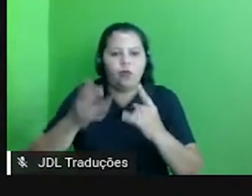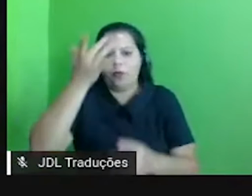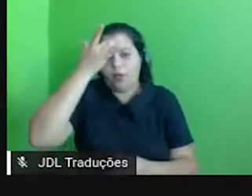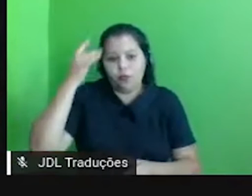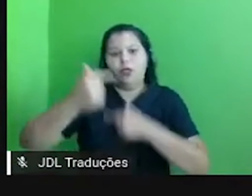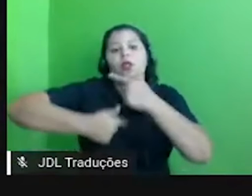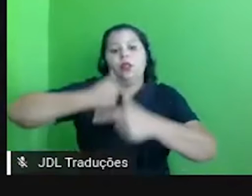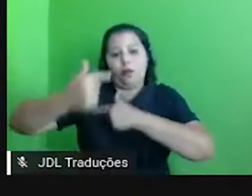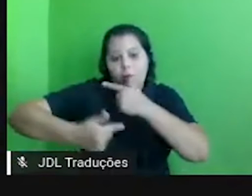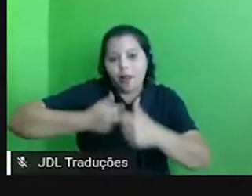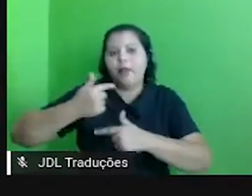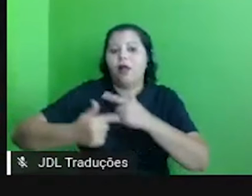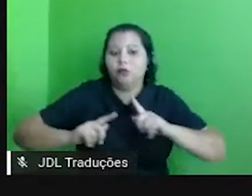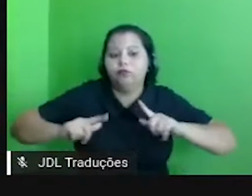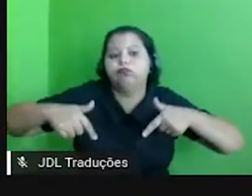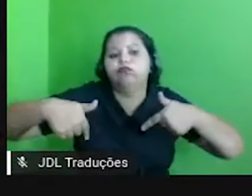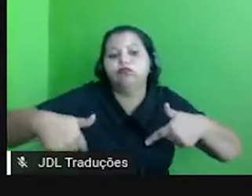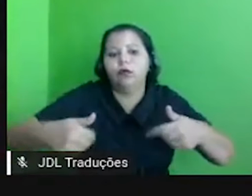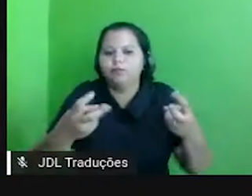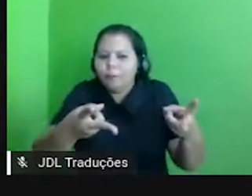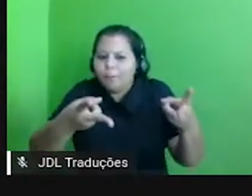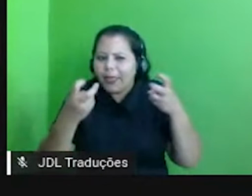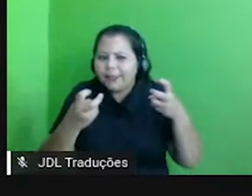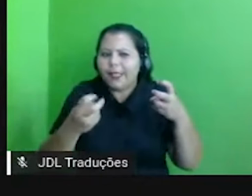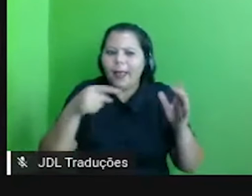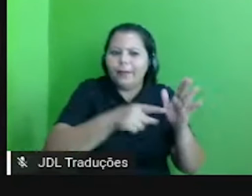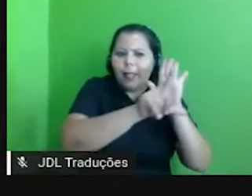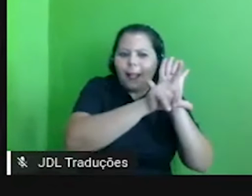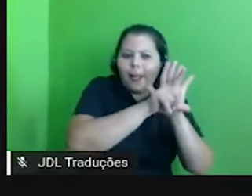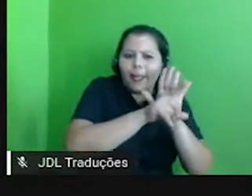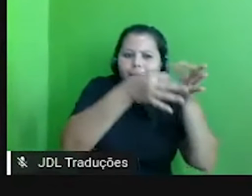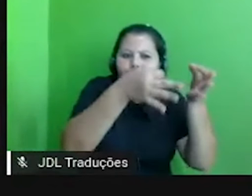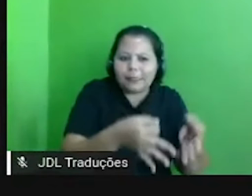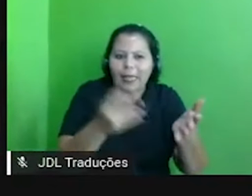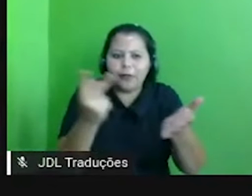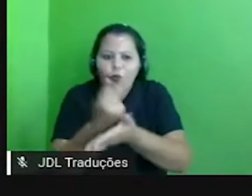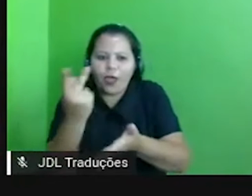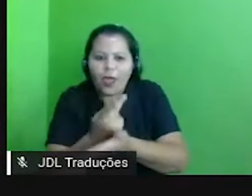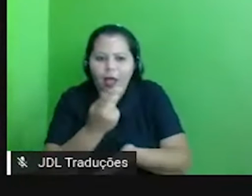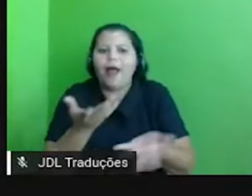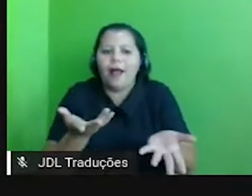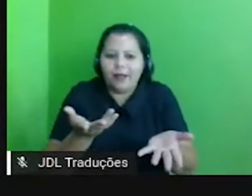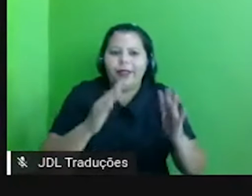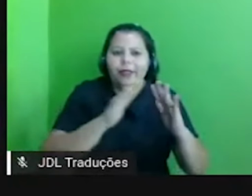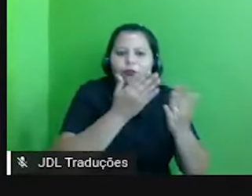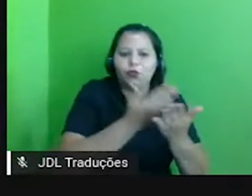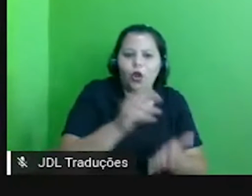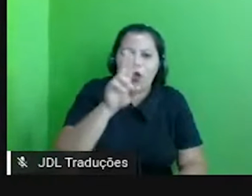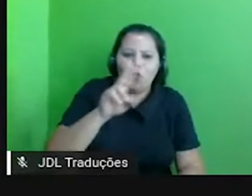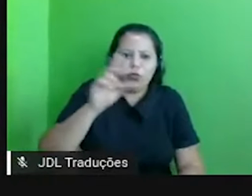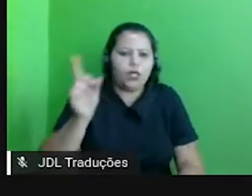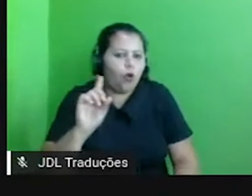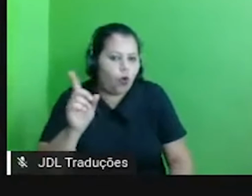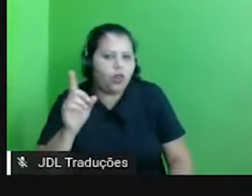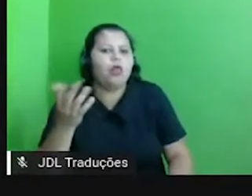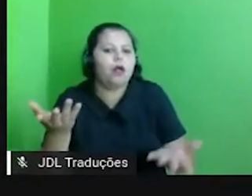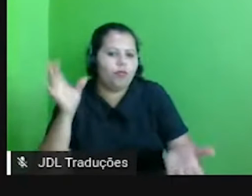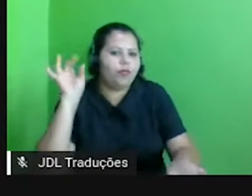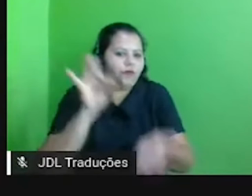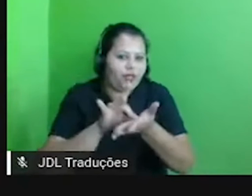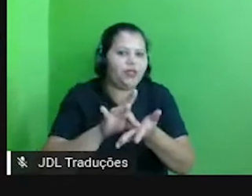É que geralmente percebe o cumprimento ou não dessa lei e que geralmente busca e se empenha para aplicação